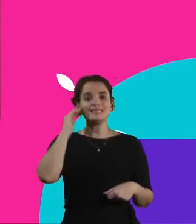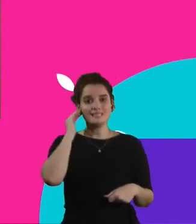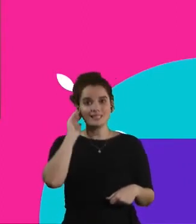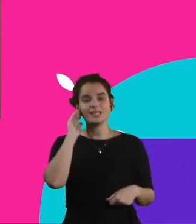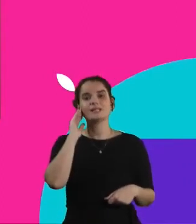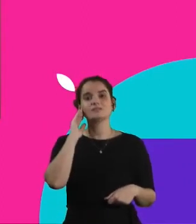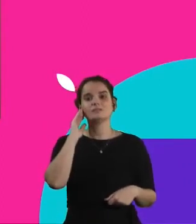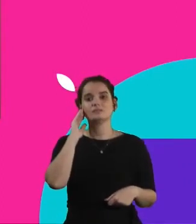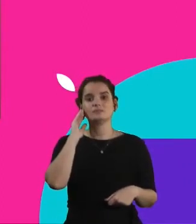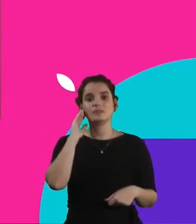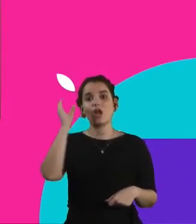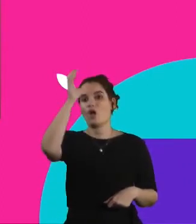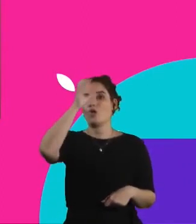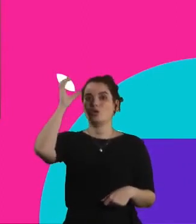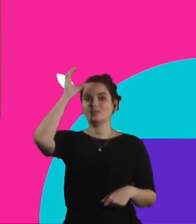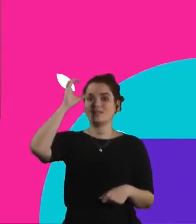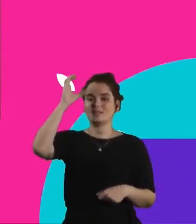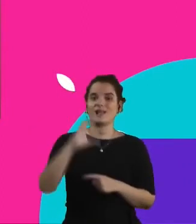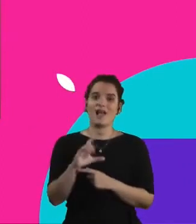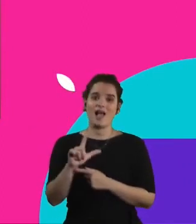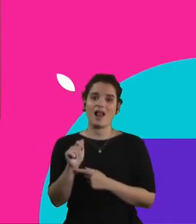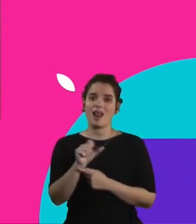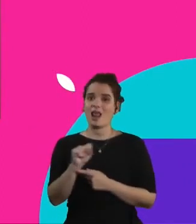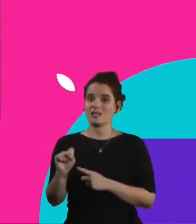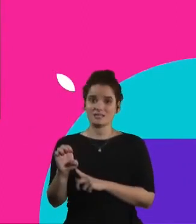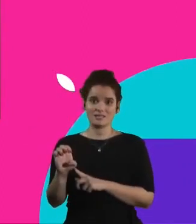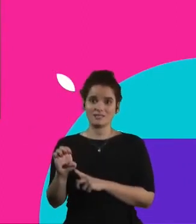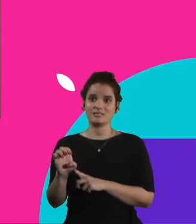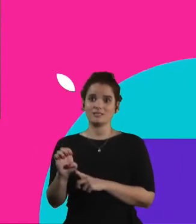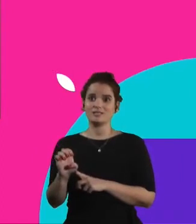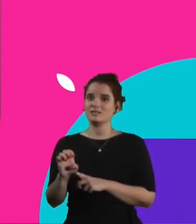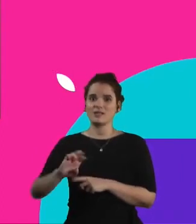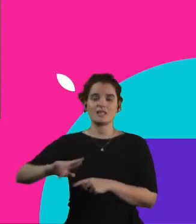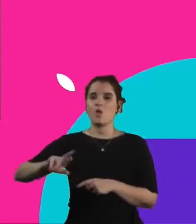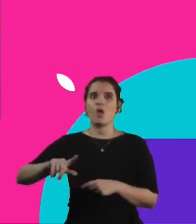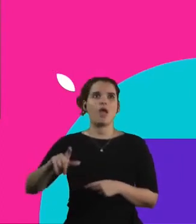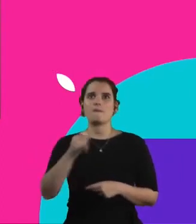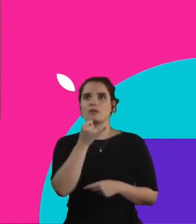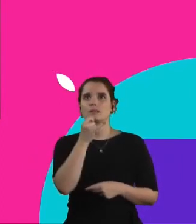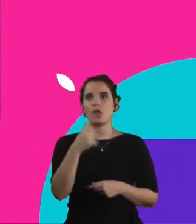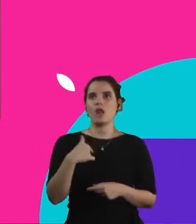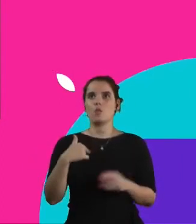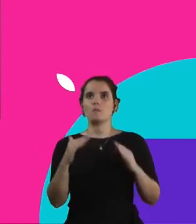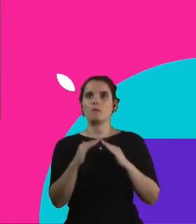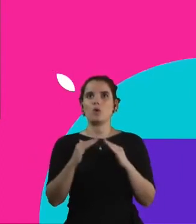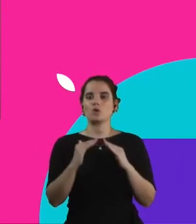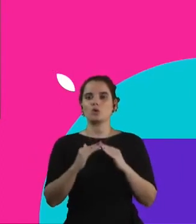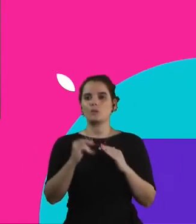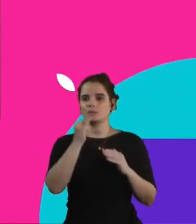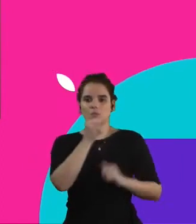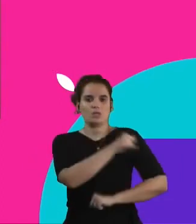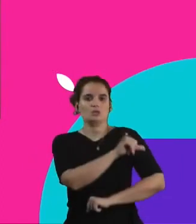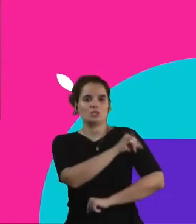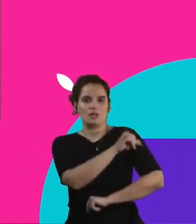coisa chamada consciência de classe. Não pode, não é viável alguém que mora por exemplo, no Rio